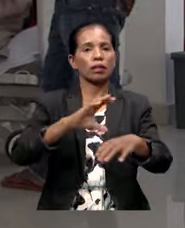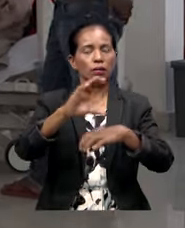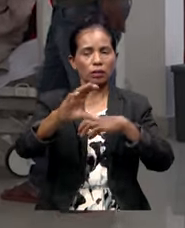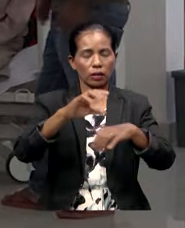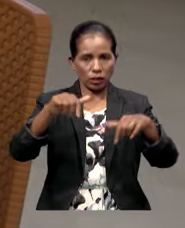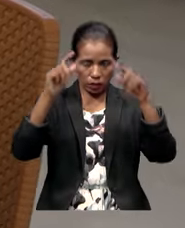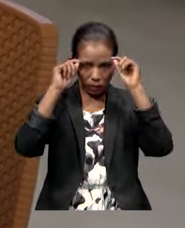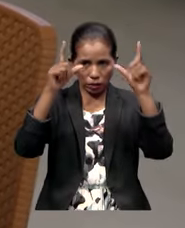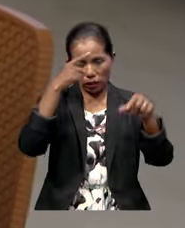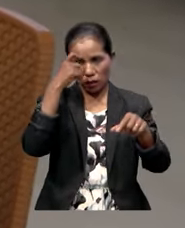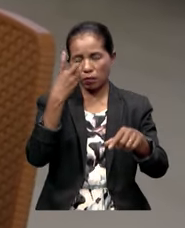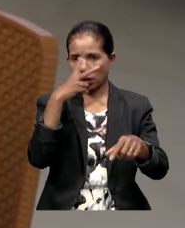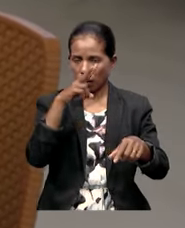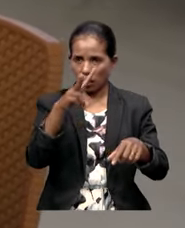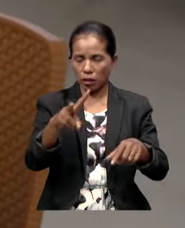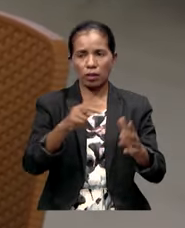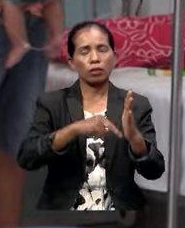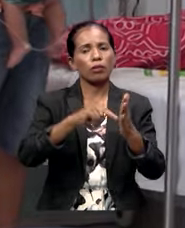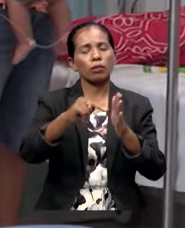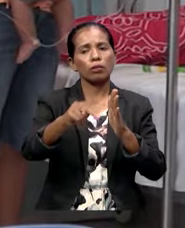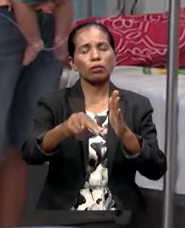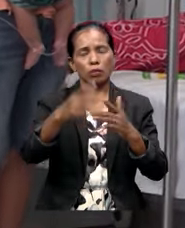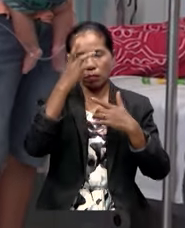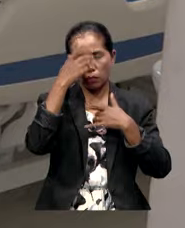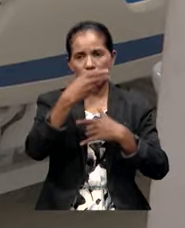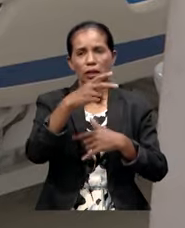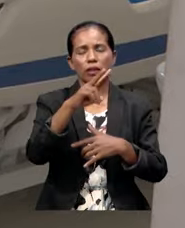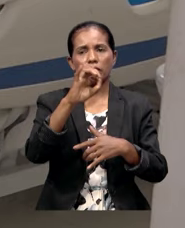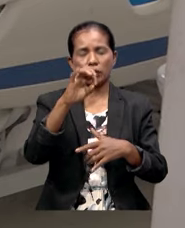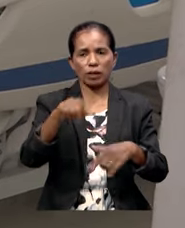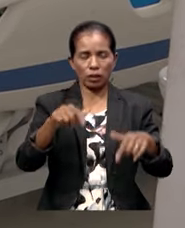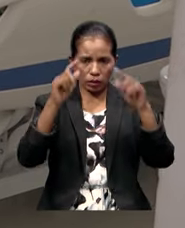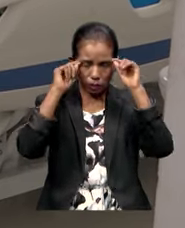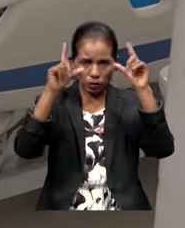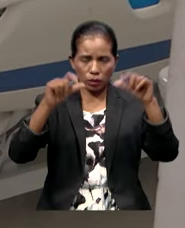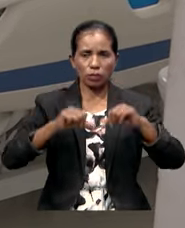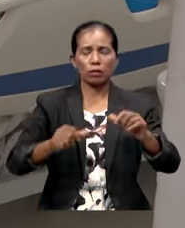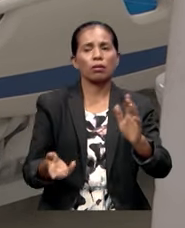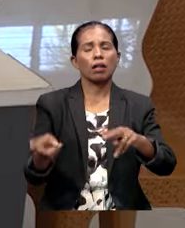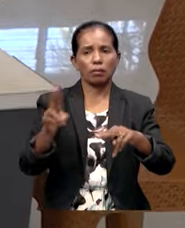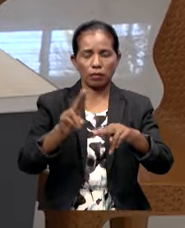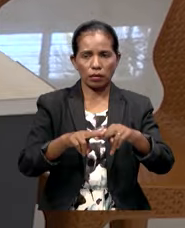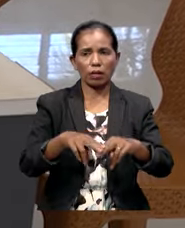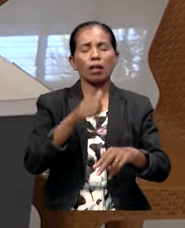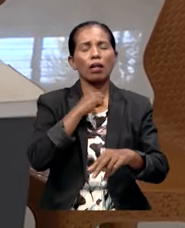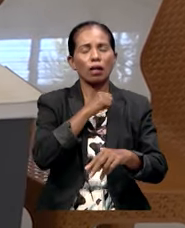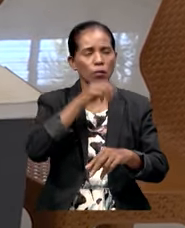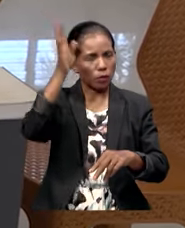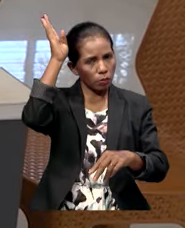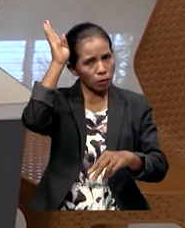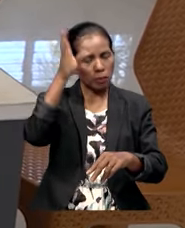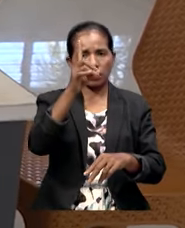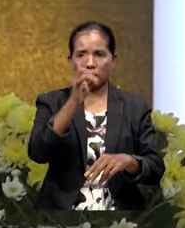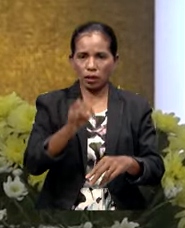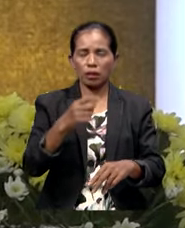Timor-Leste, tamba reba realidade número Moras HIV Sida e a Timor-Leste continua aumenta. Mai bem arcebispo arquidiocese